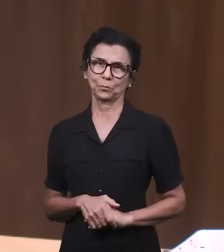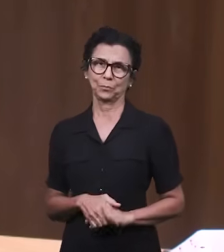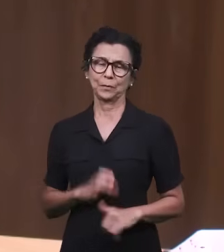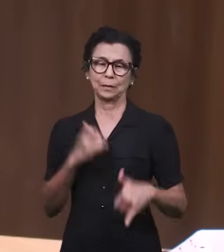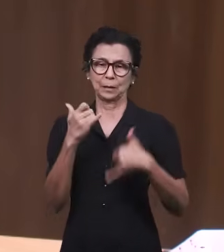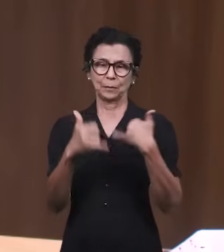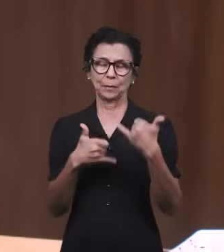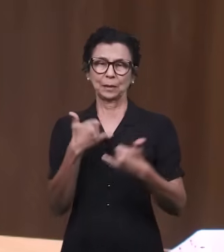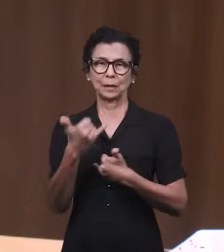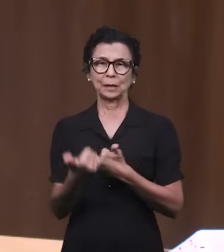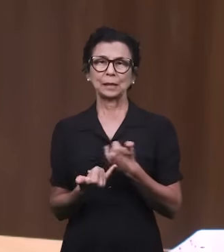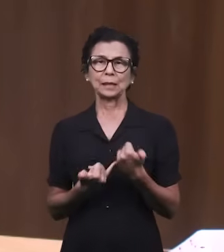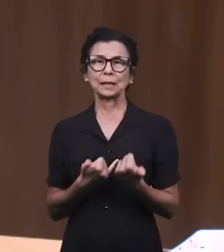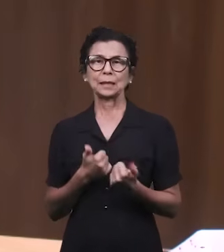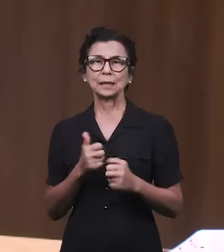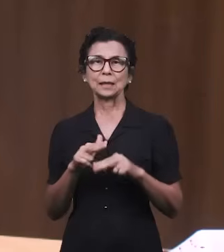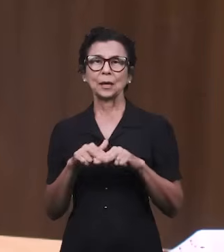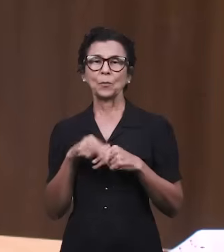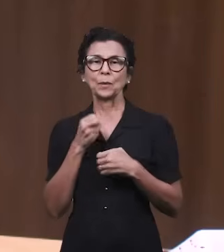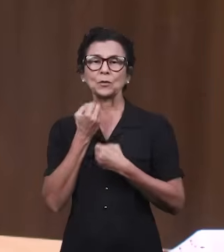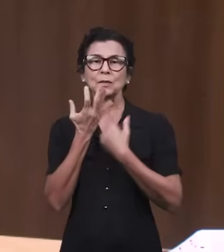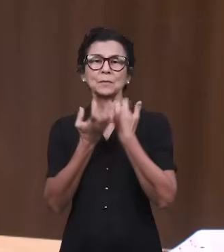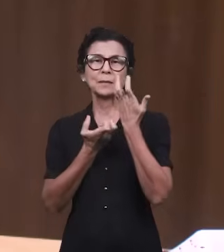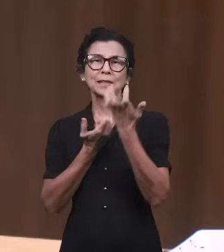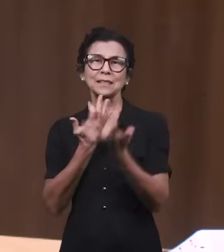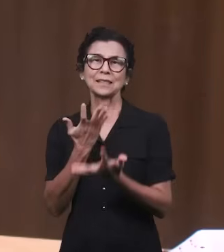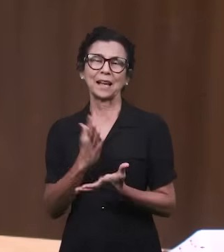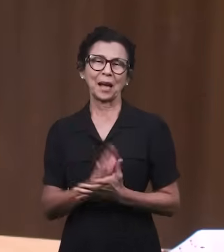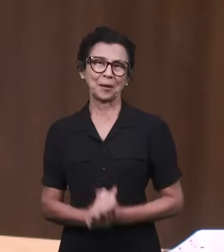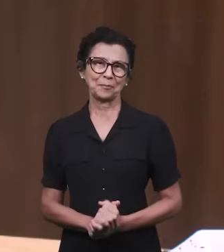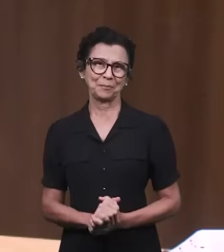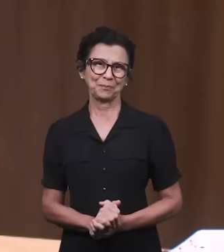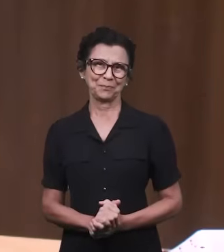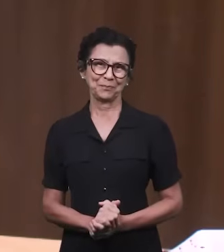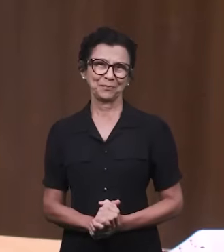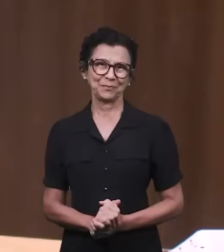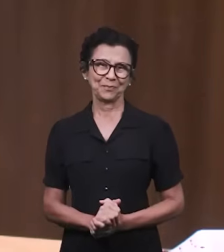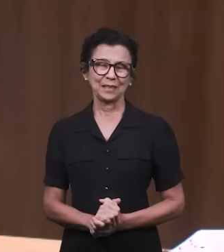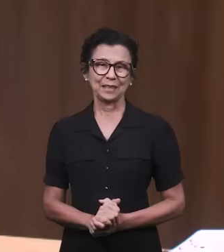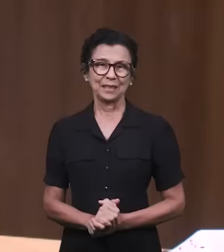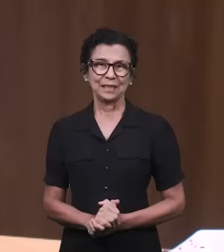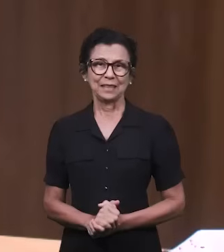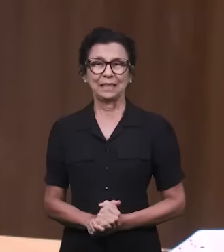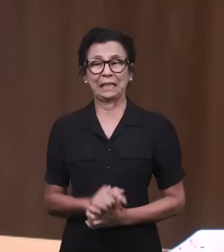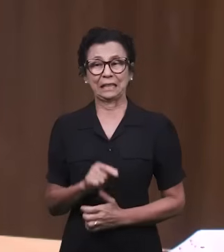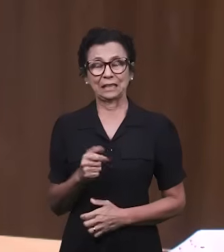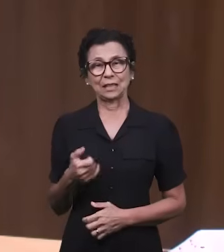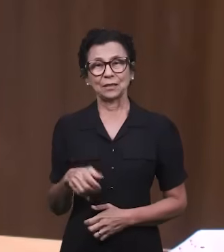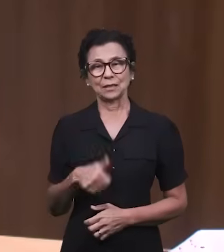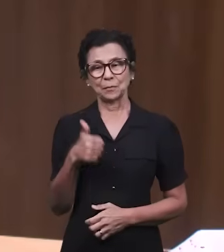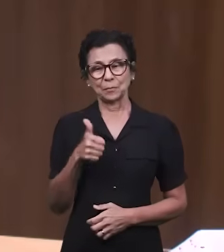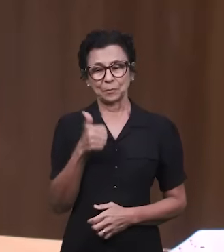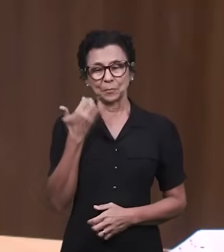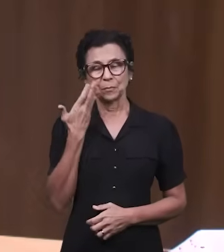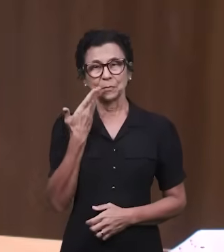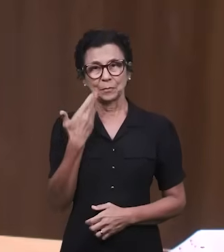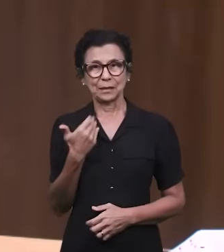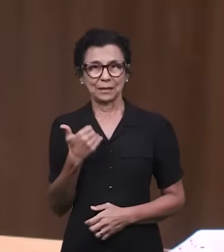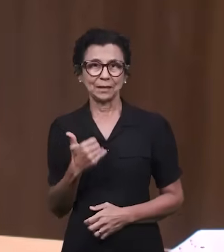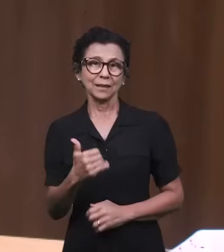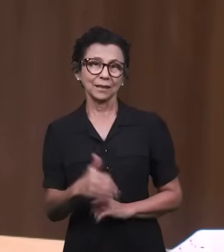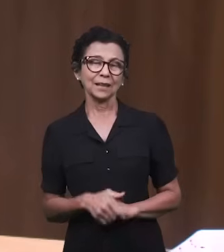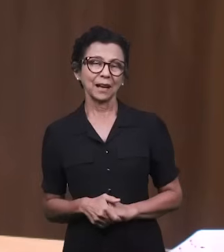de se expressar, de maneira nenhuma aquela criança vai ser influenciada. Aquela primeira infância ela vai ser estimulada.